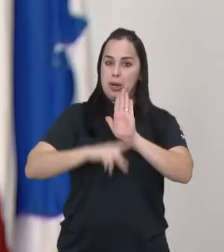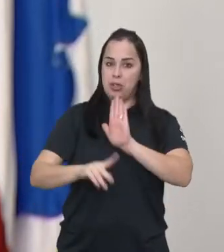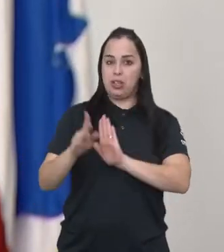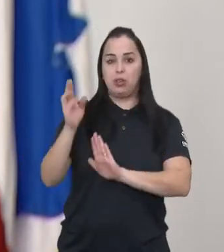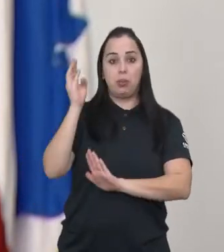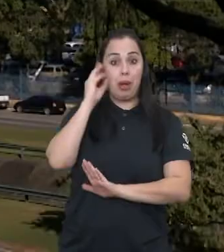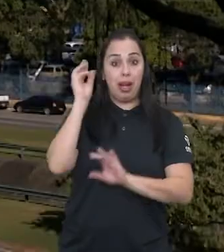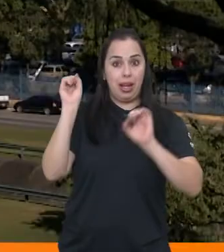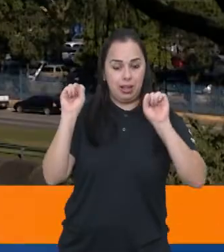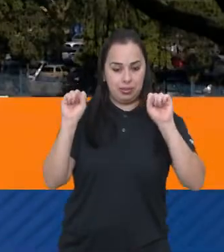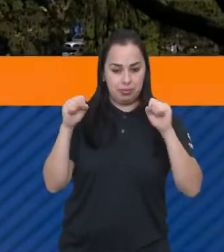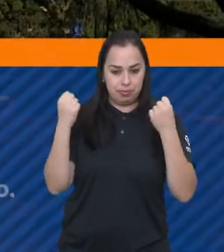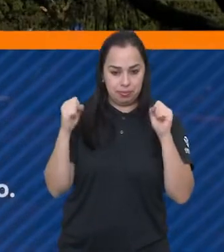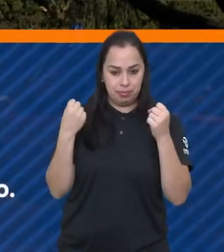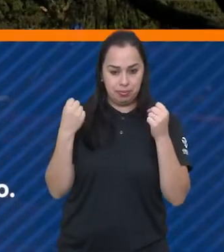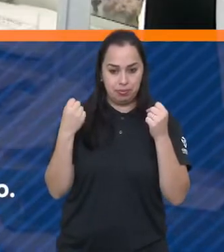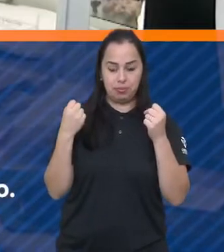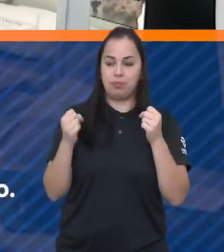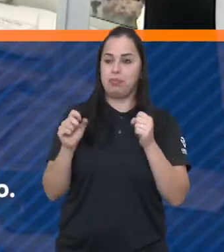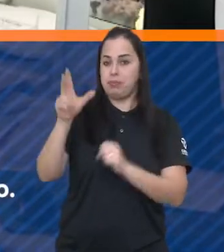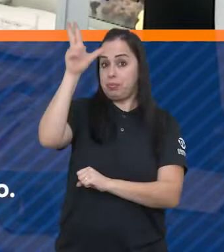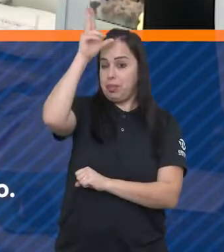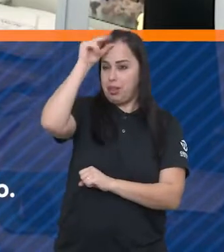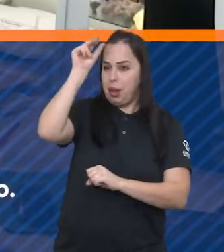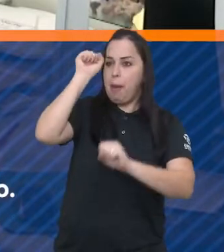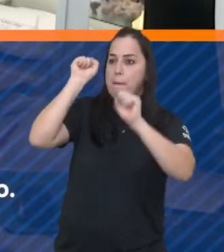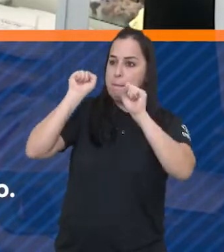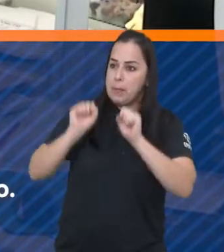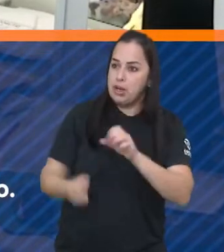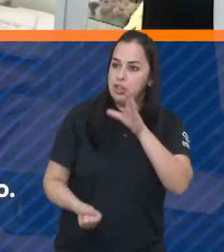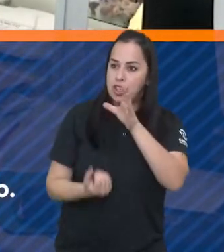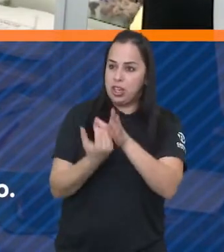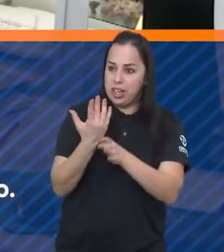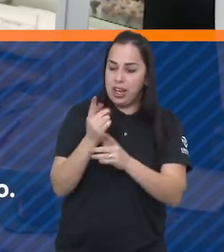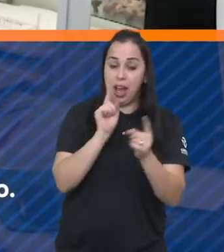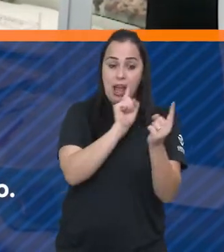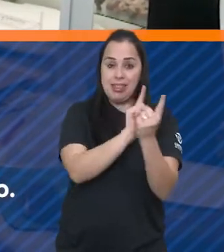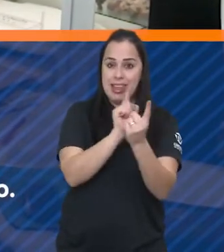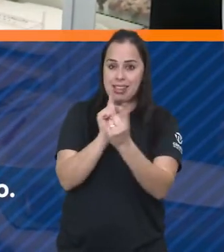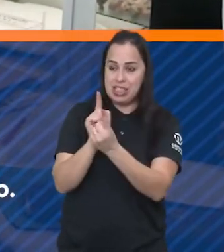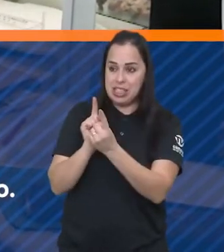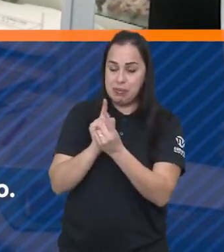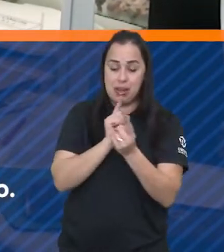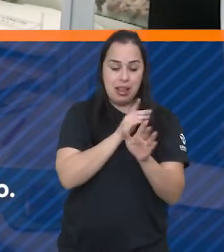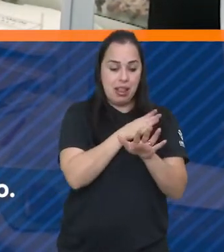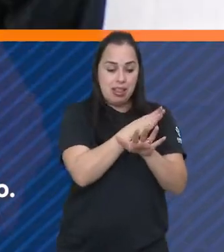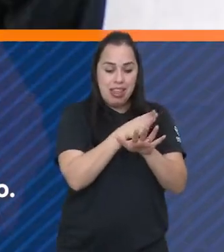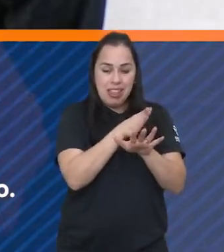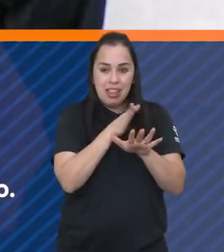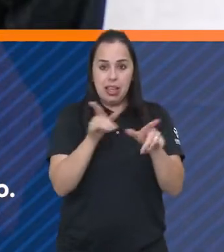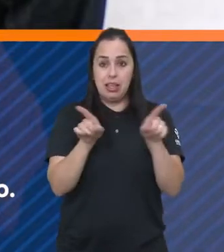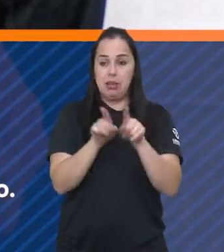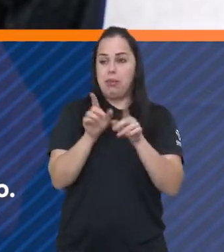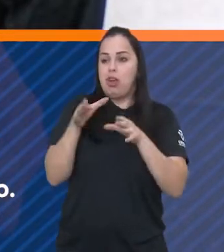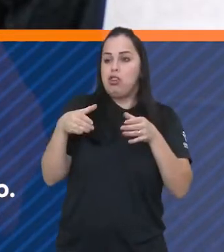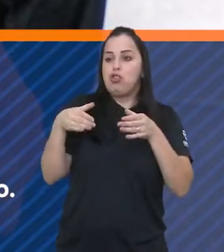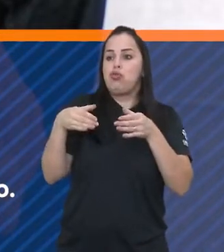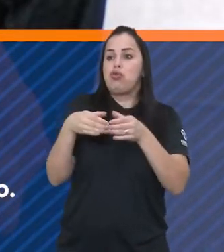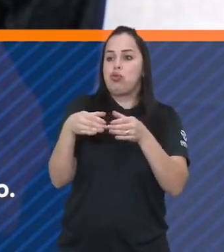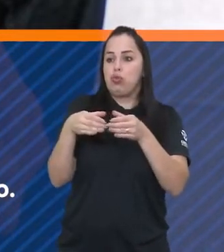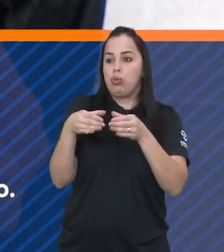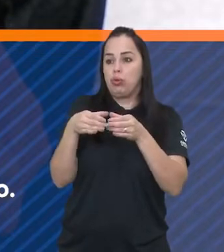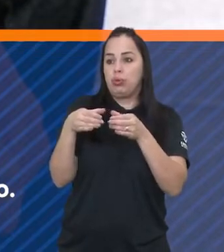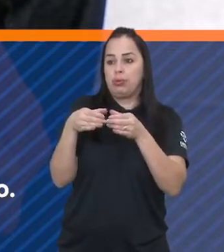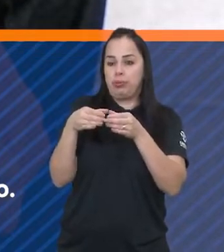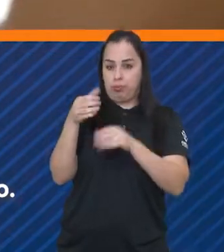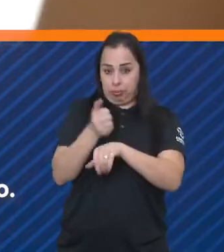Marcão da Academia autoriza a Prefeitura a criar um programa de atendimento multidisciplinar de saúde que vai usar os espaços